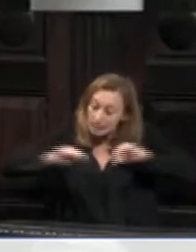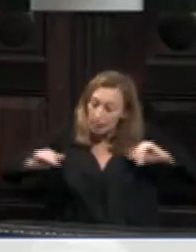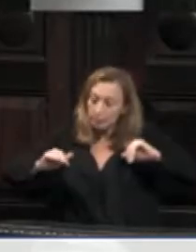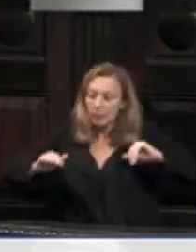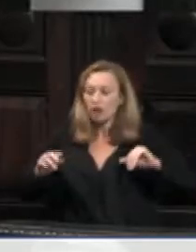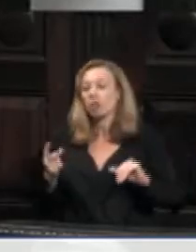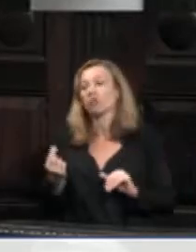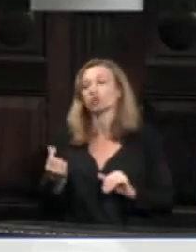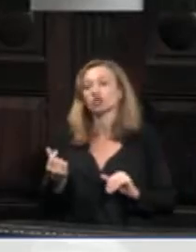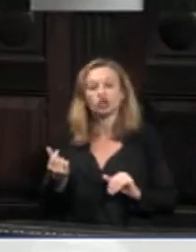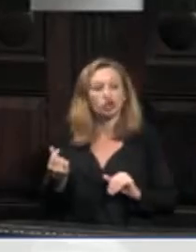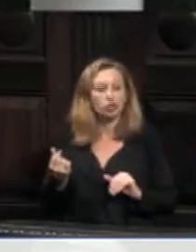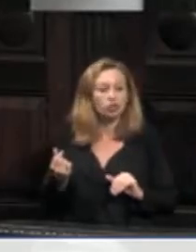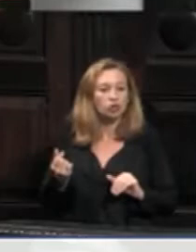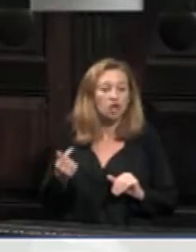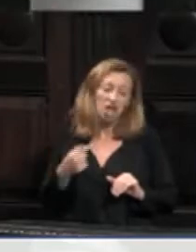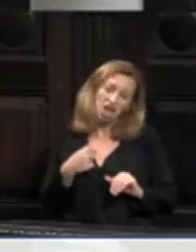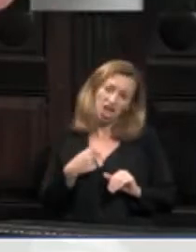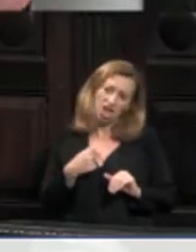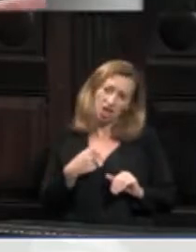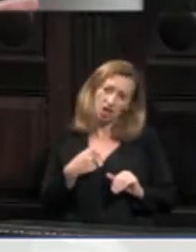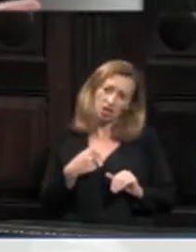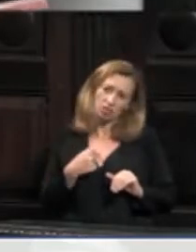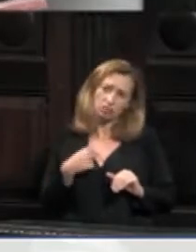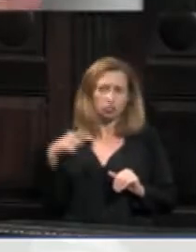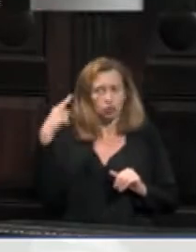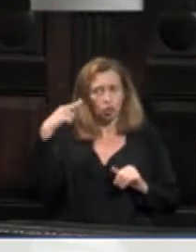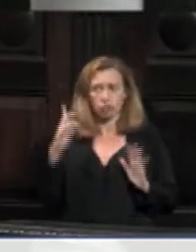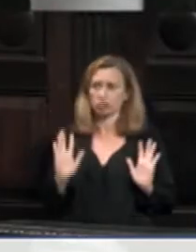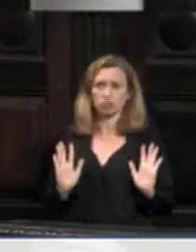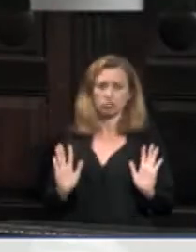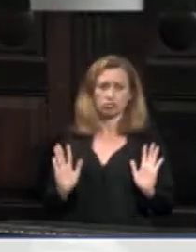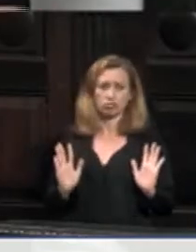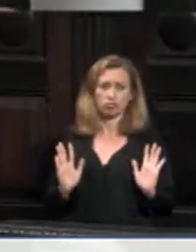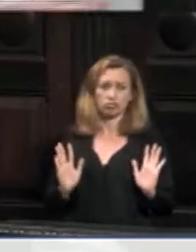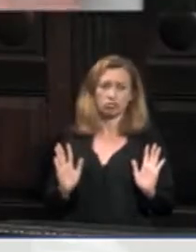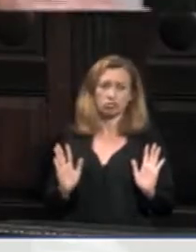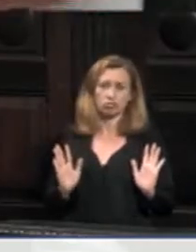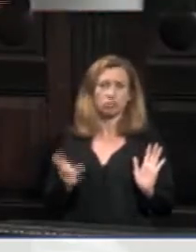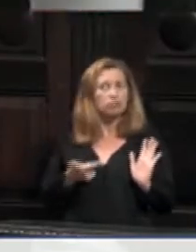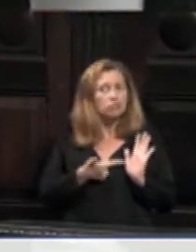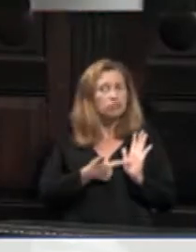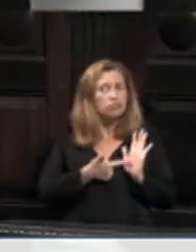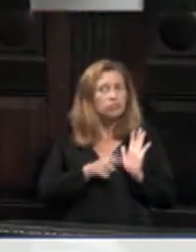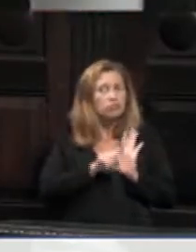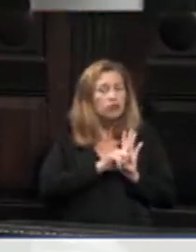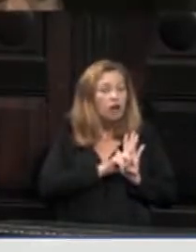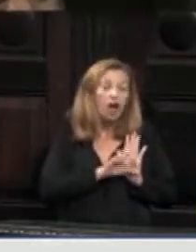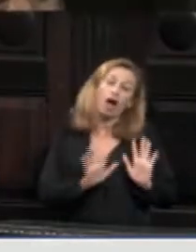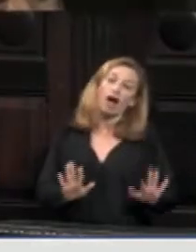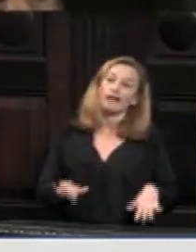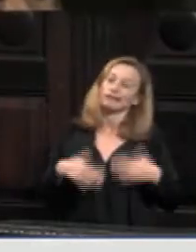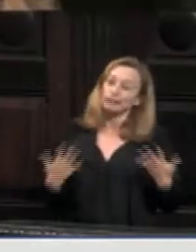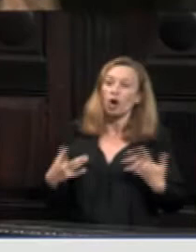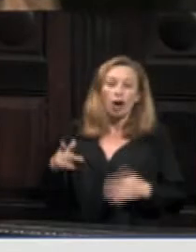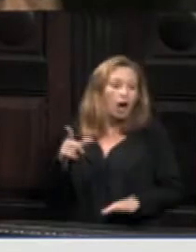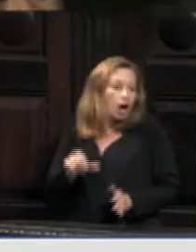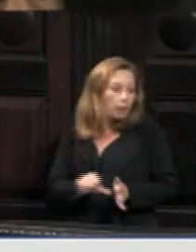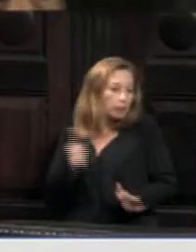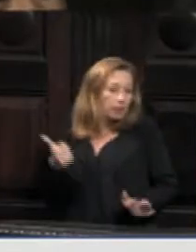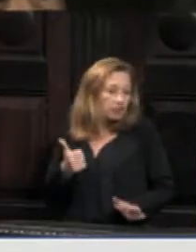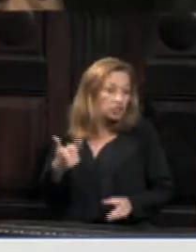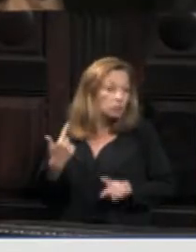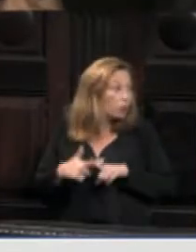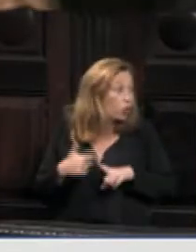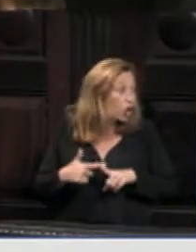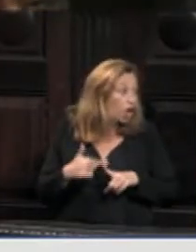separadamente, senhor presidente. Eu não estou aqui de lorota. Eu estou... Então, pela primeira vez, porque eu fui ordenador de